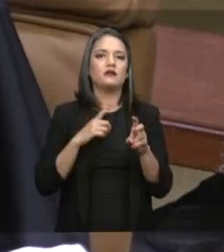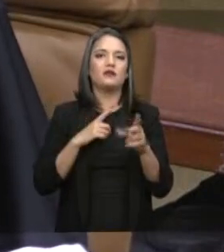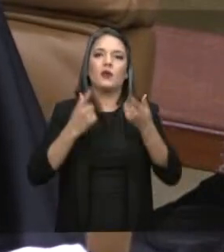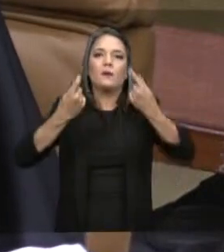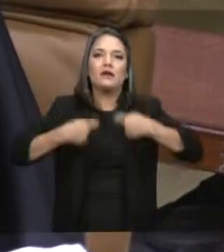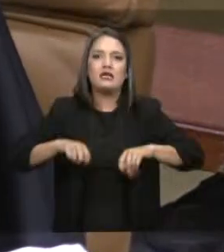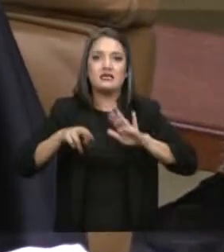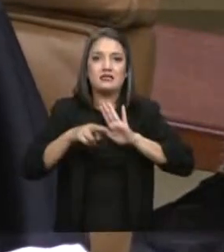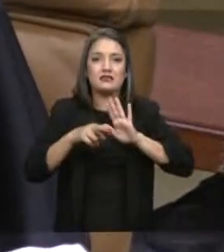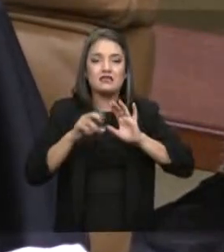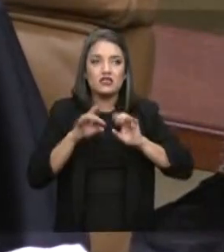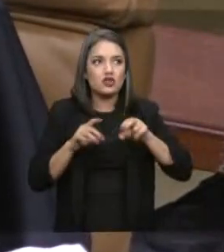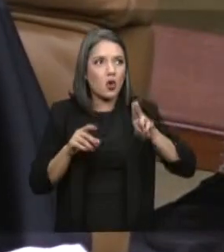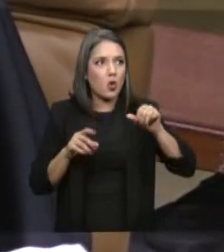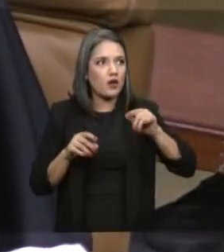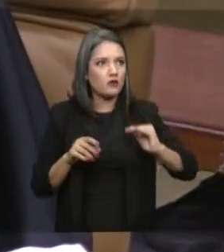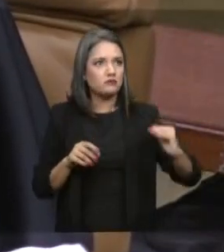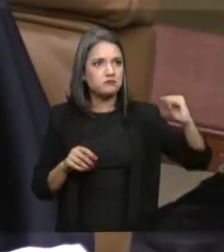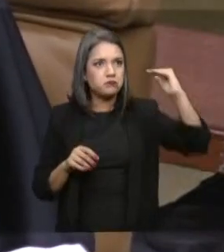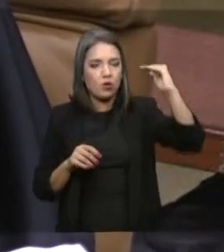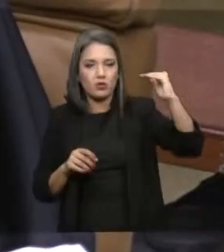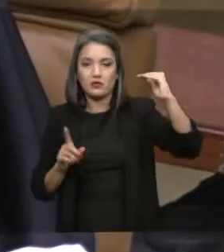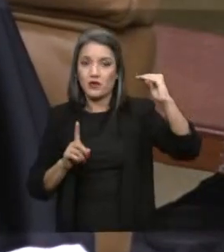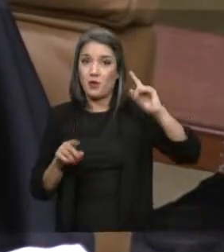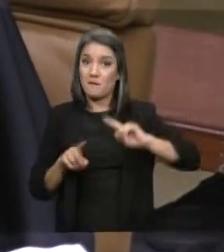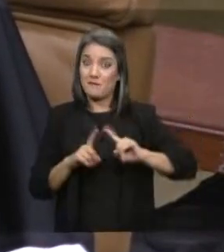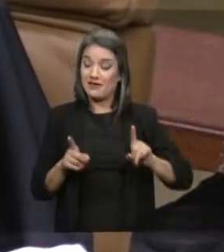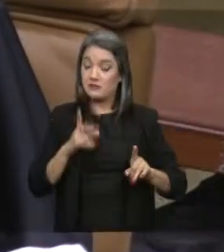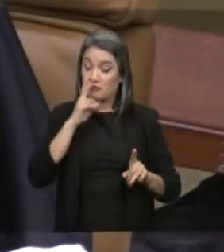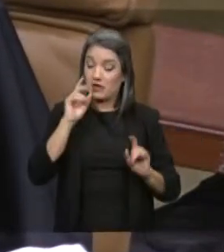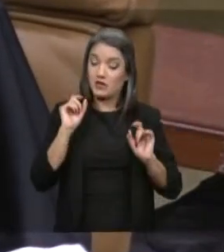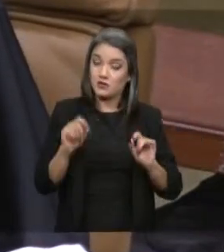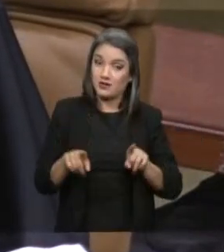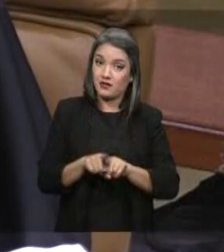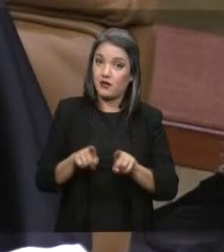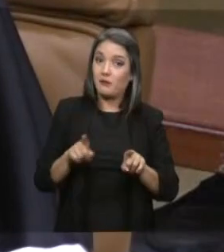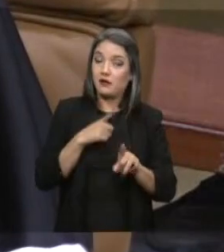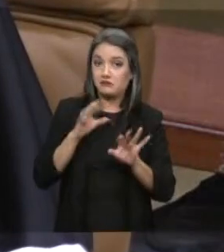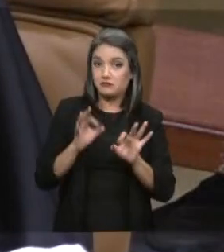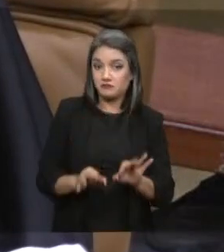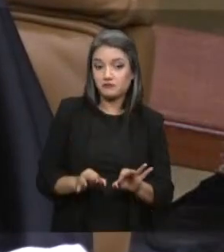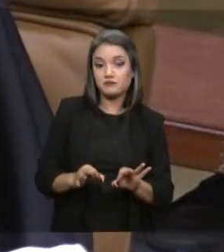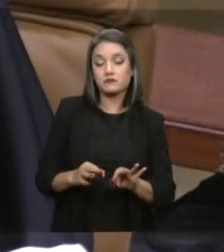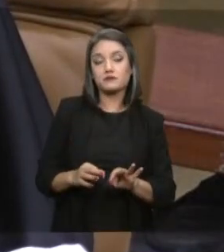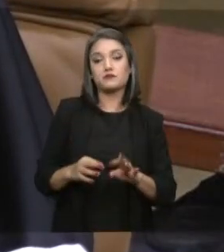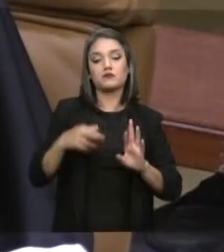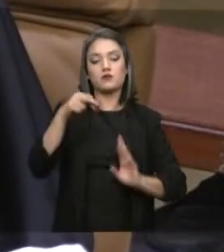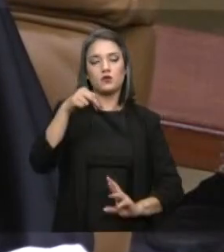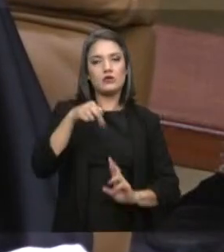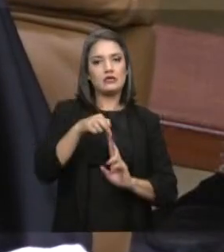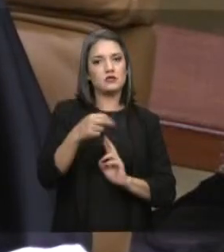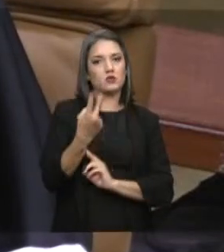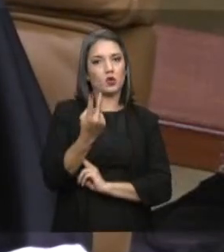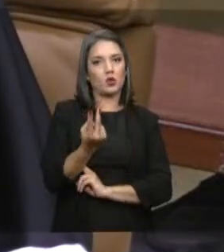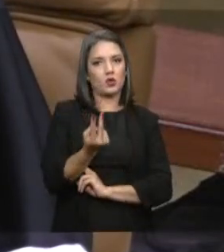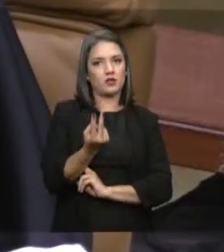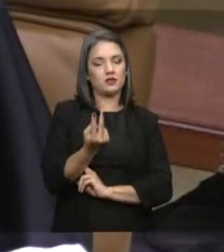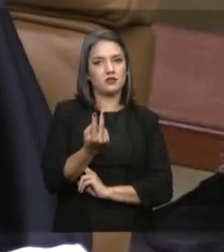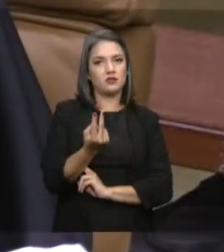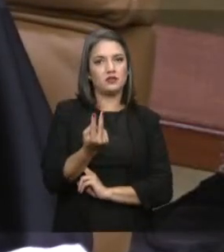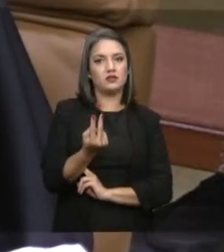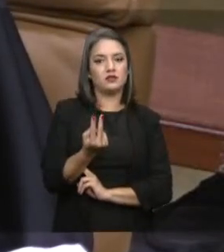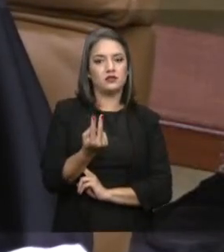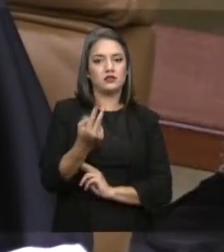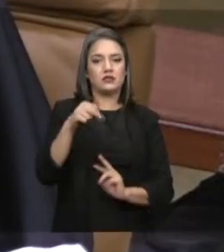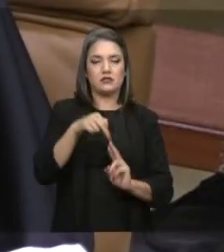maior ademais parece-me substancioso argumento de que nos incisos 2 e